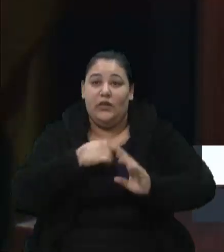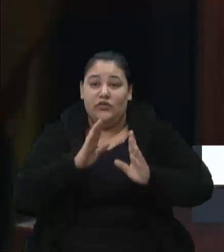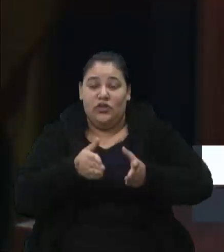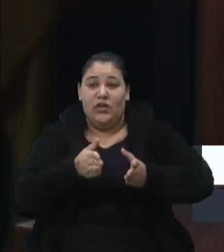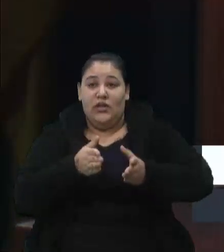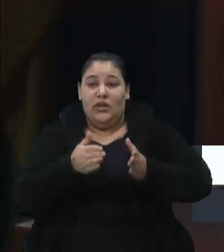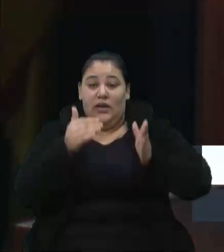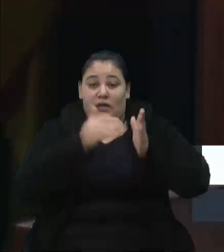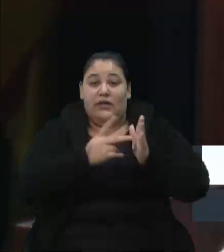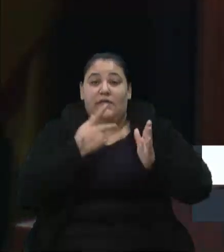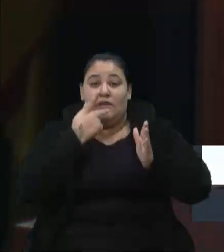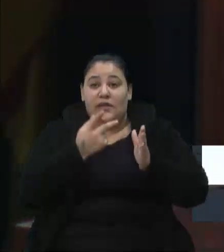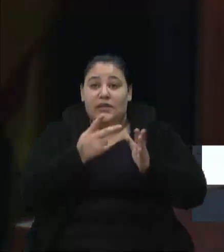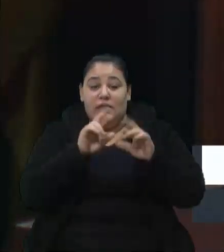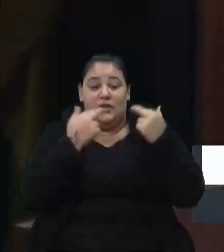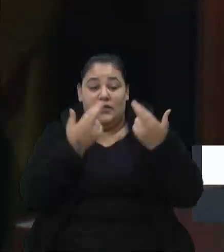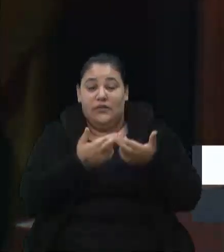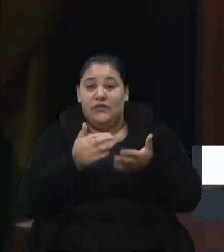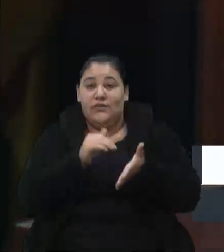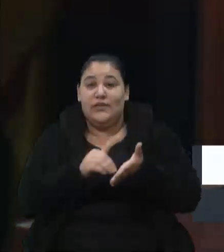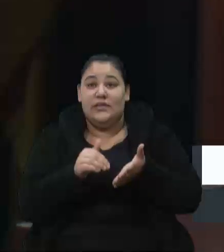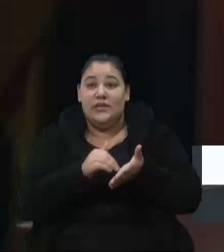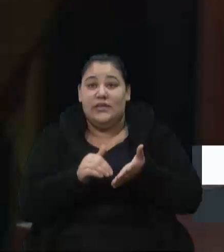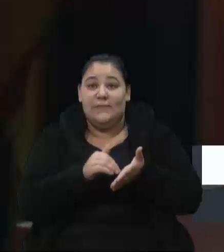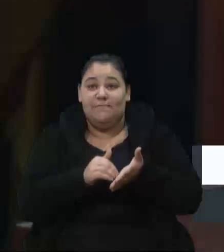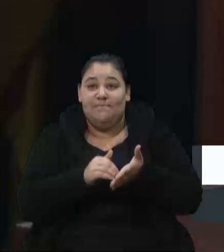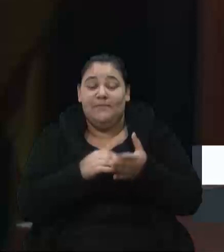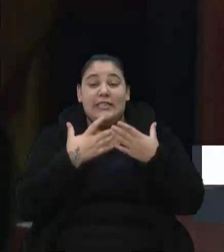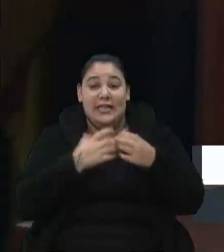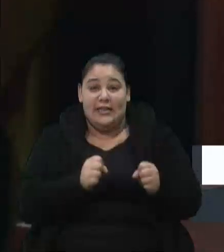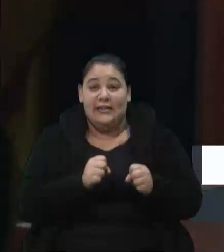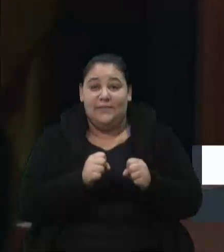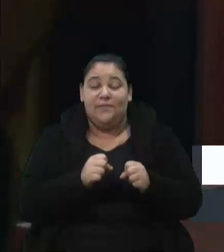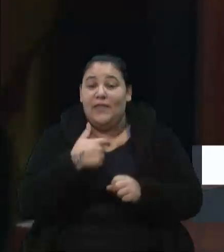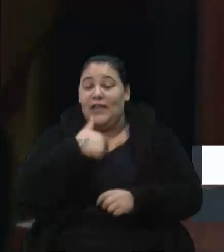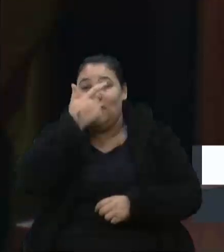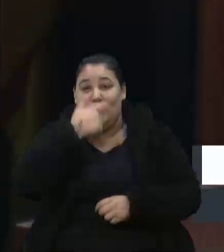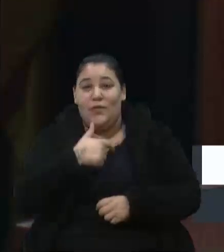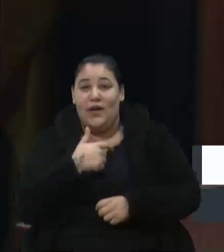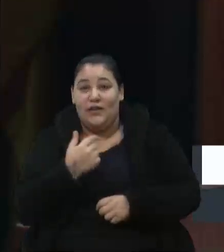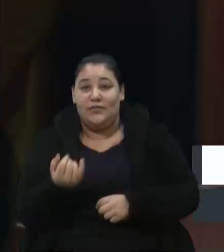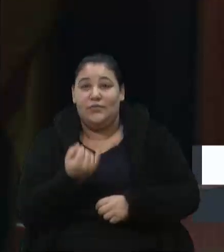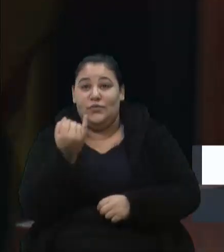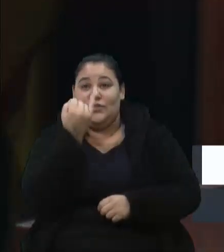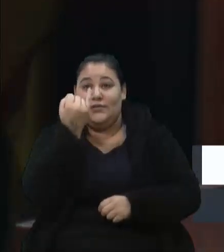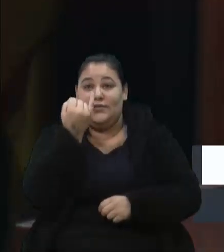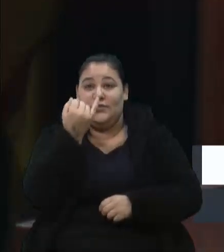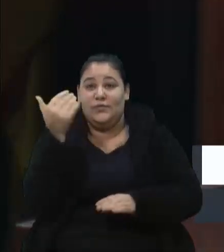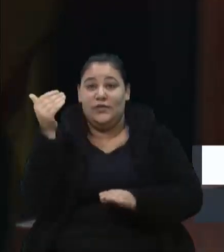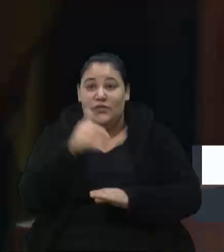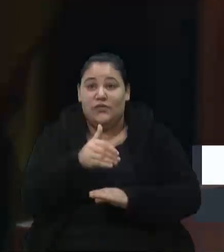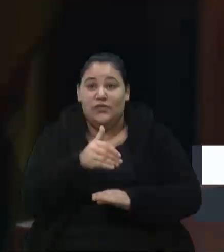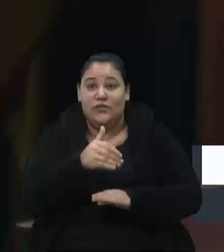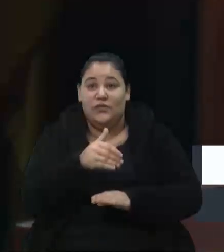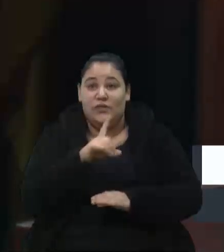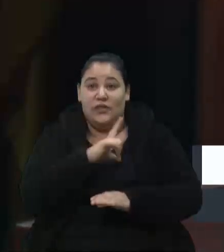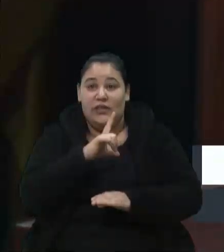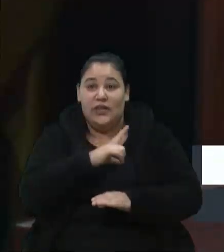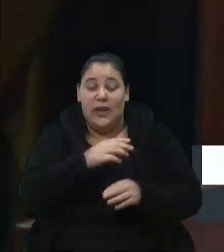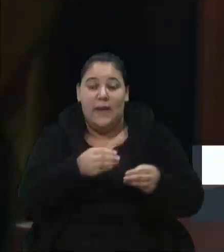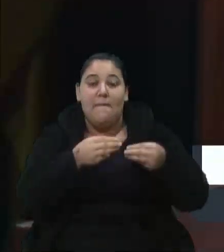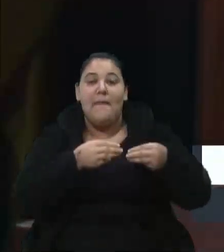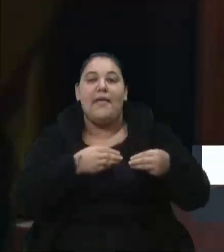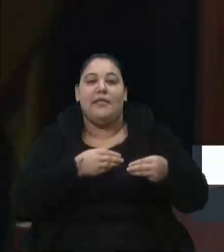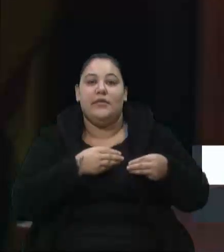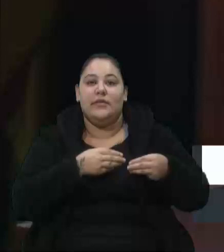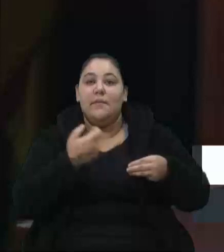comentei na reunião com a secretaria, eu não acho importante para esse assunto que venham emendas parlamentares. Tem que ser permanente, não é